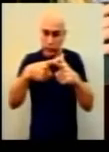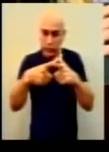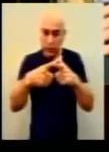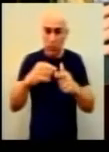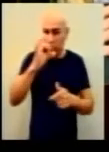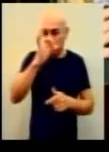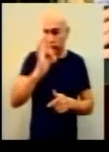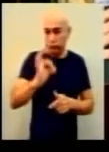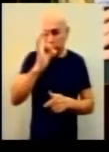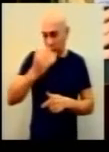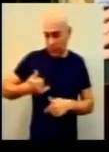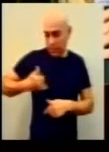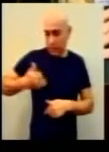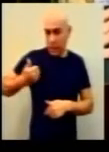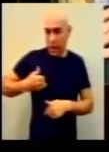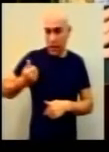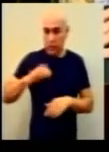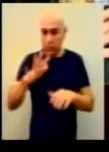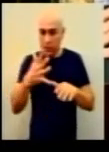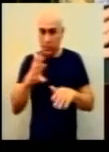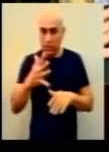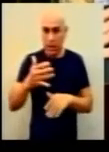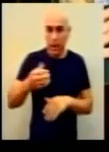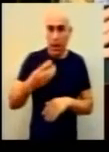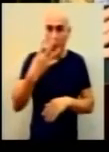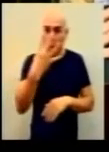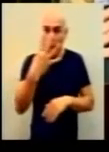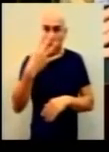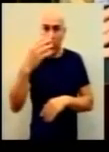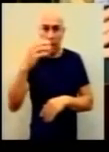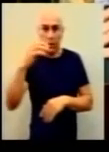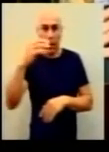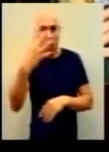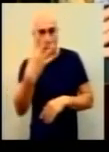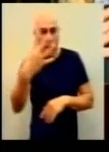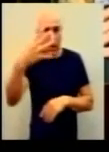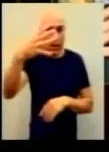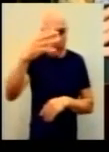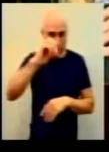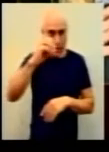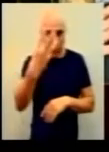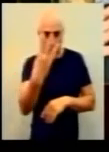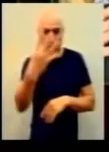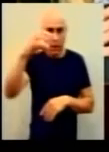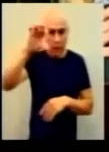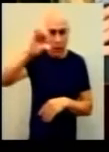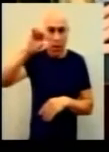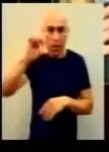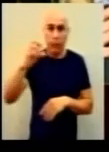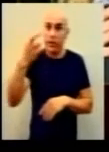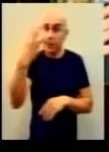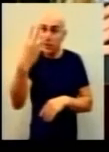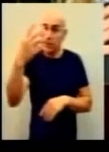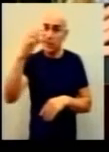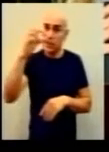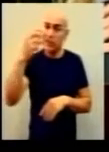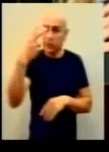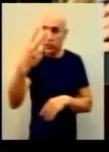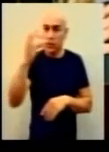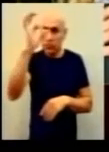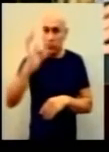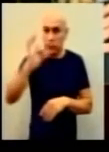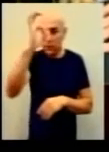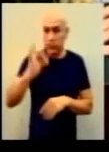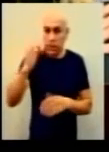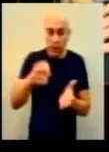etária. E aí vocês podem observar que na faixa etária de 40 a 49 anos, 32% da população que internou nessa